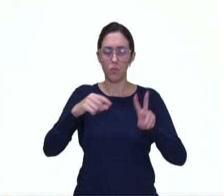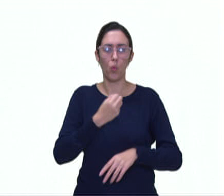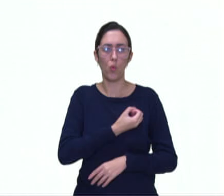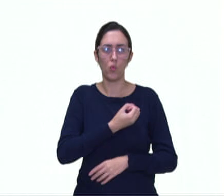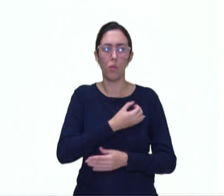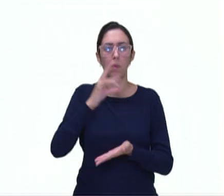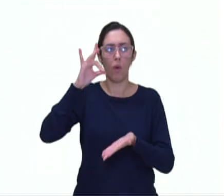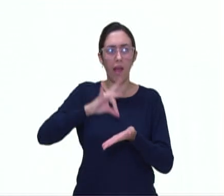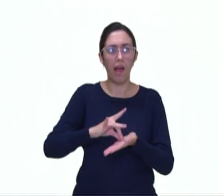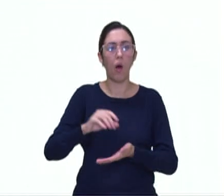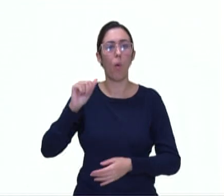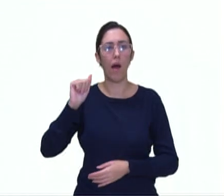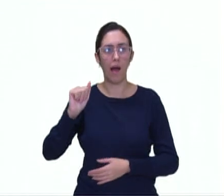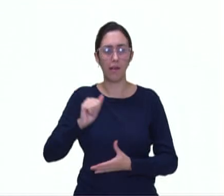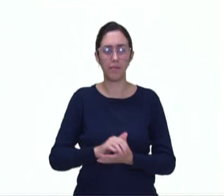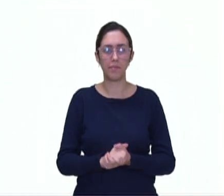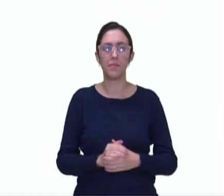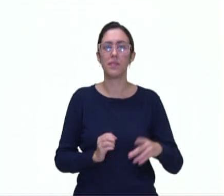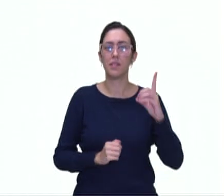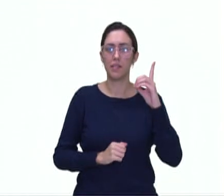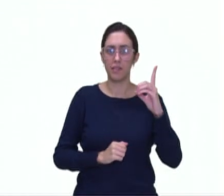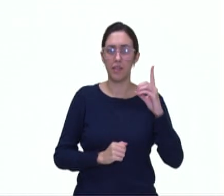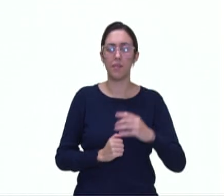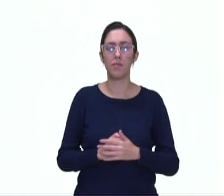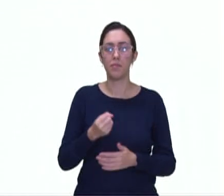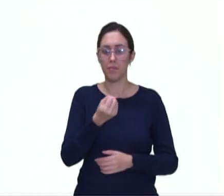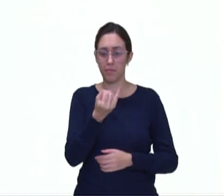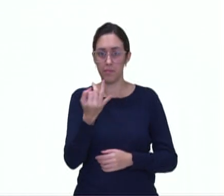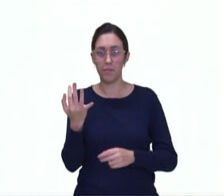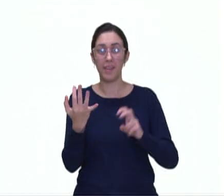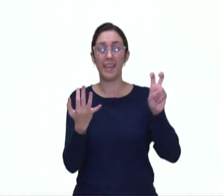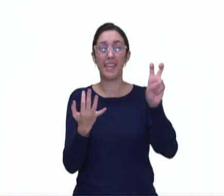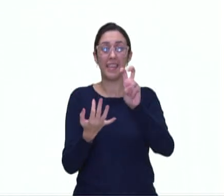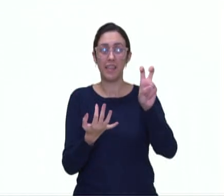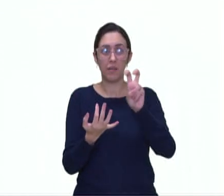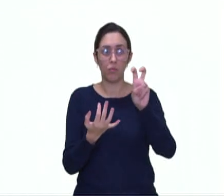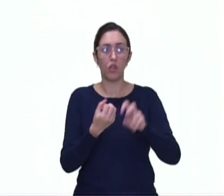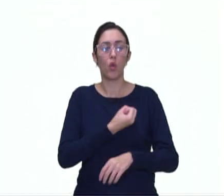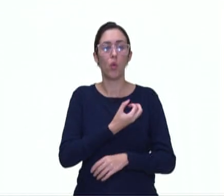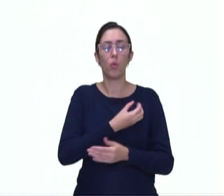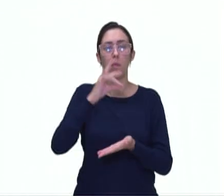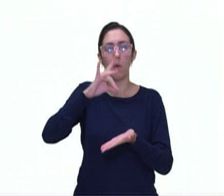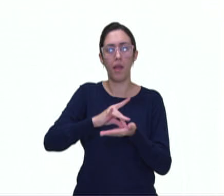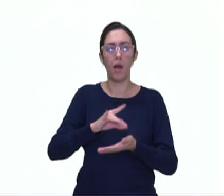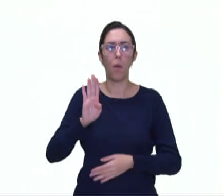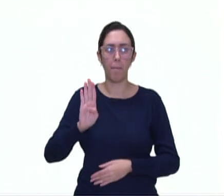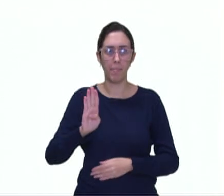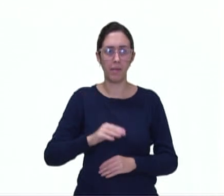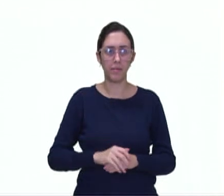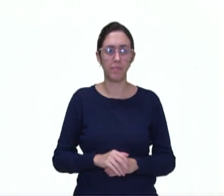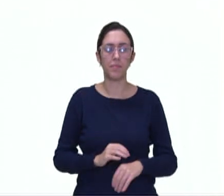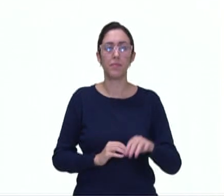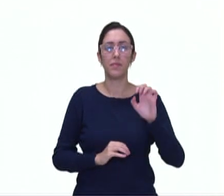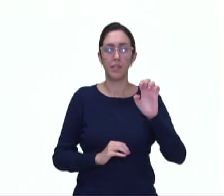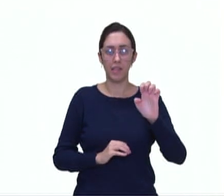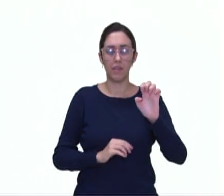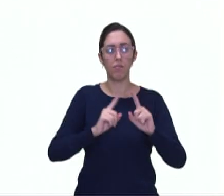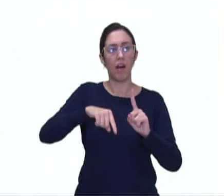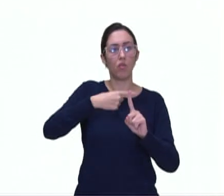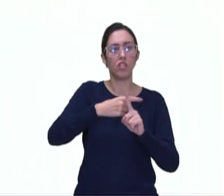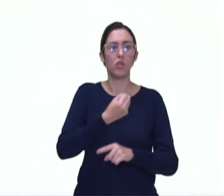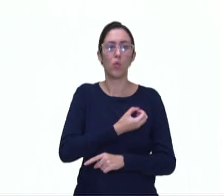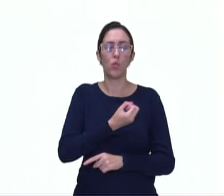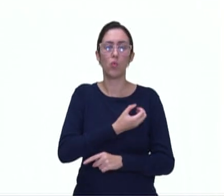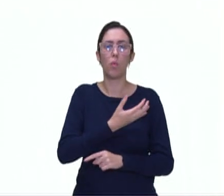real a. Letra D, a quinta potência do número real b. Letra E, a adição dos números reais b e